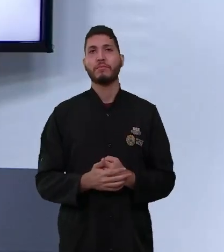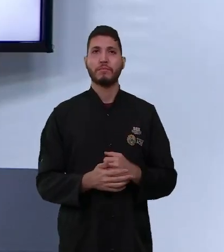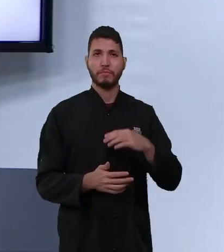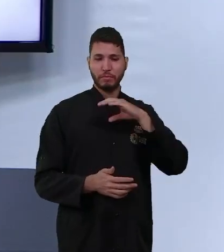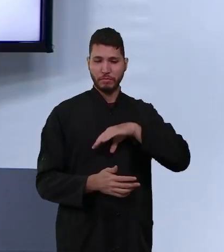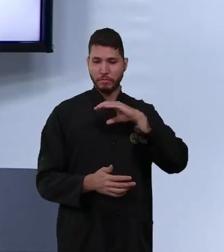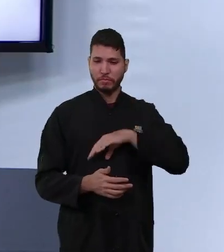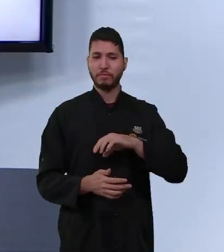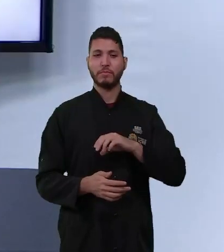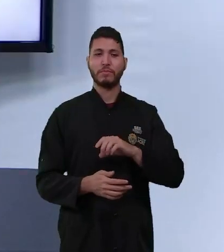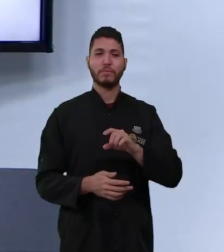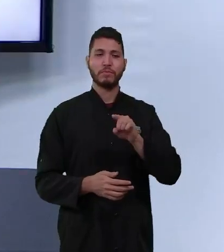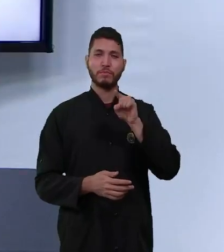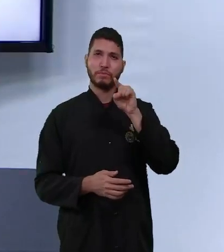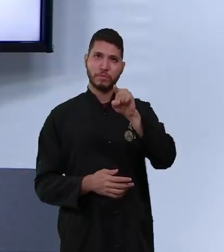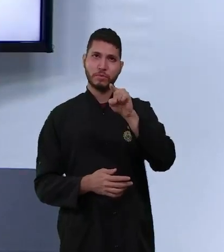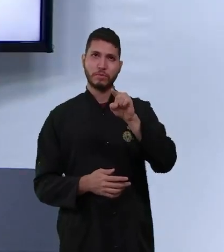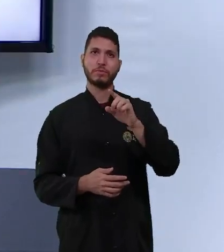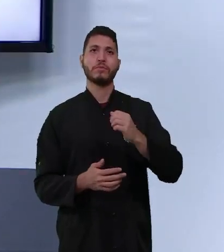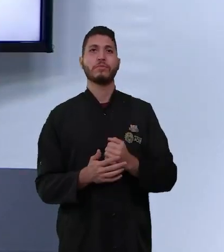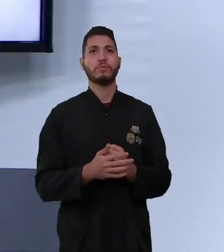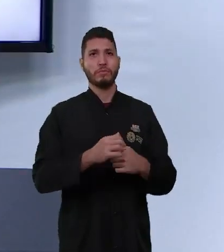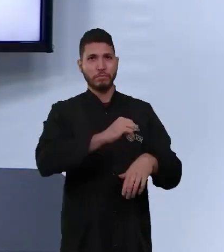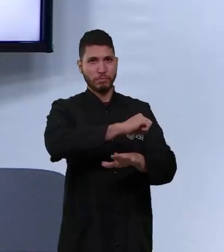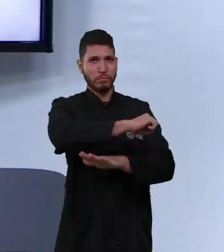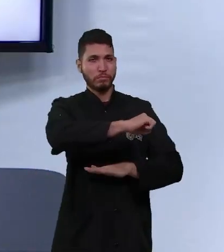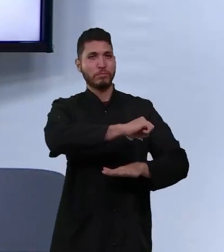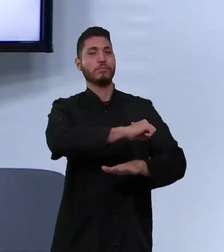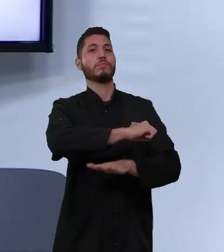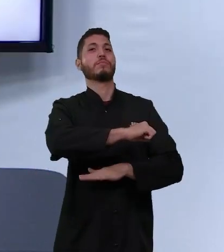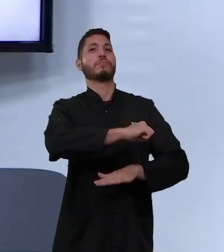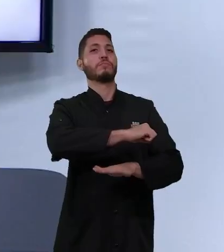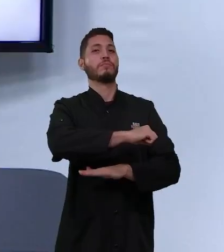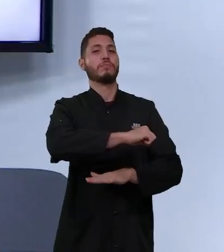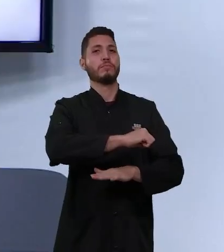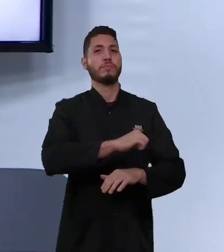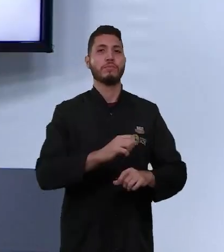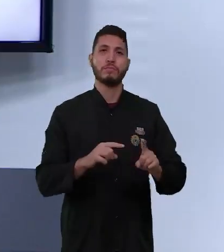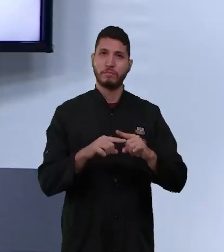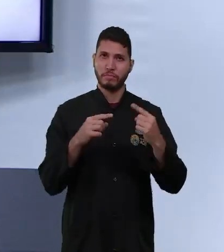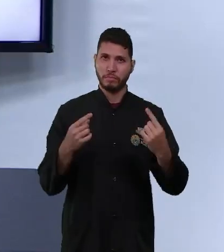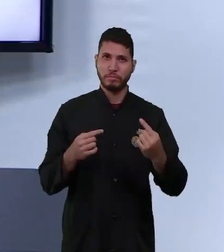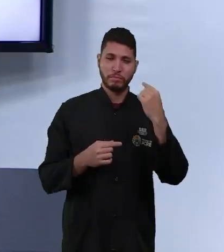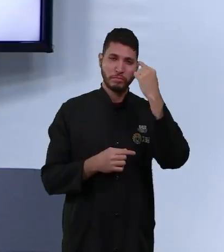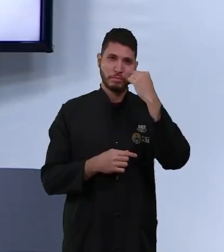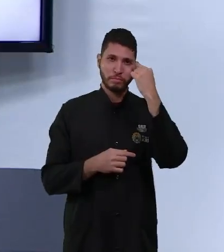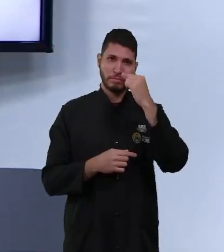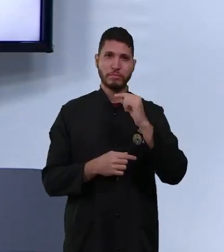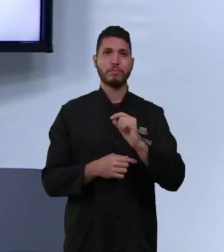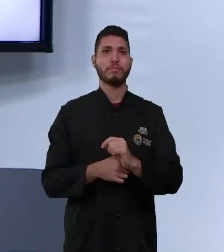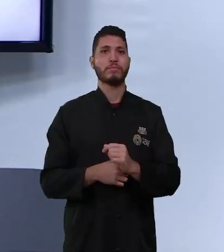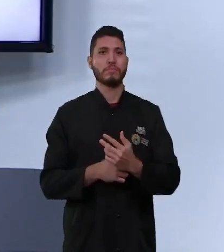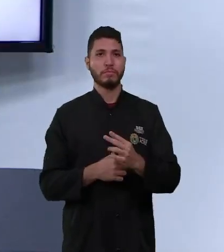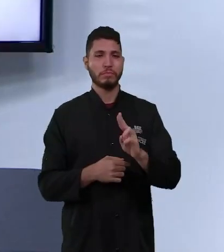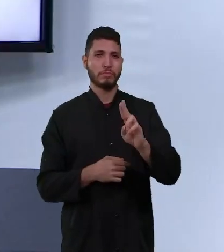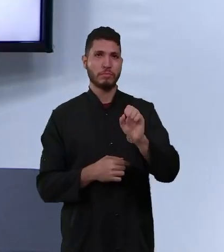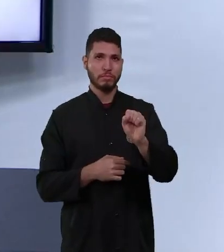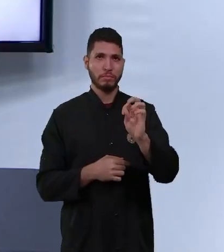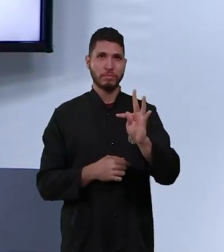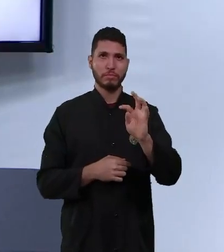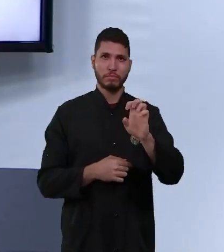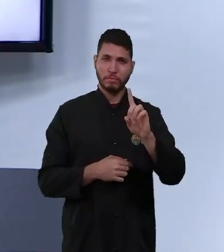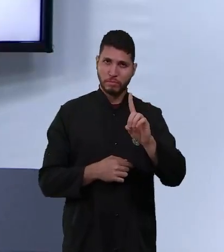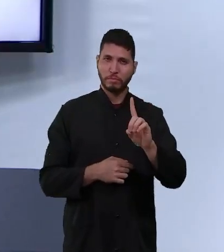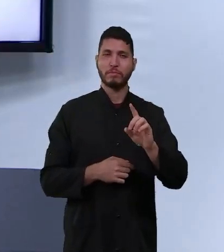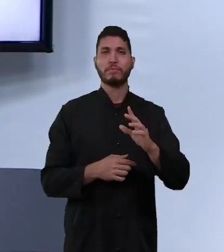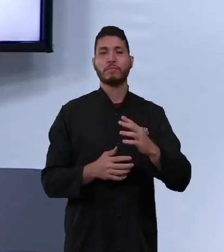pessoal você, para situações informais. Contudo, no espanhol, nós utilizamos usted